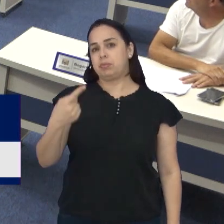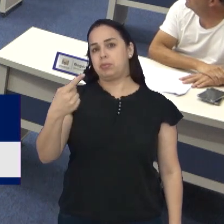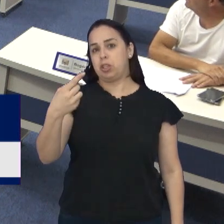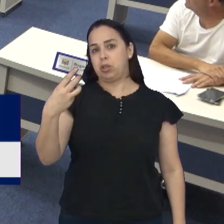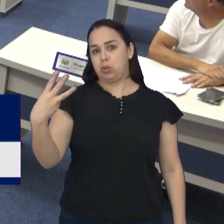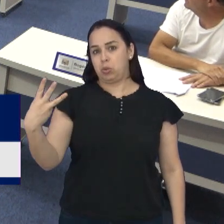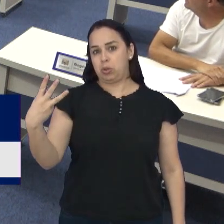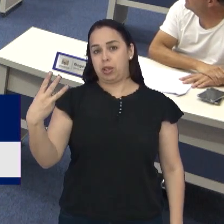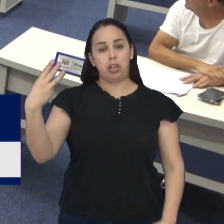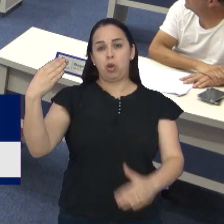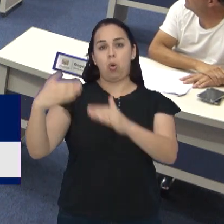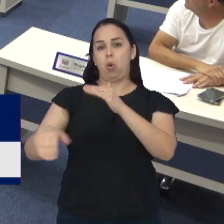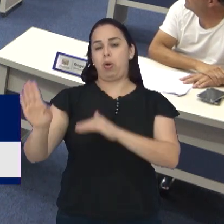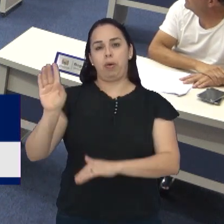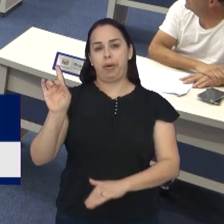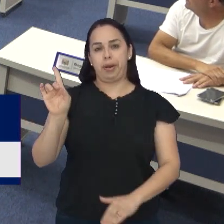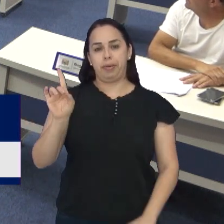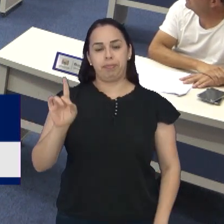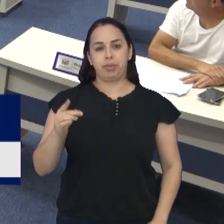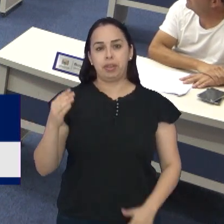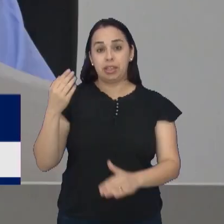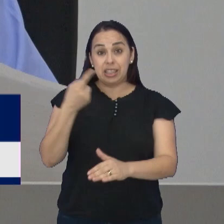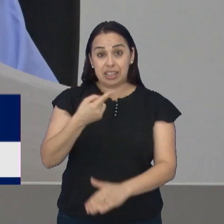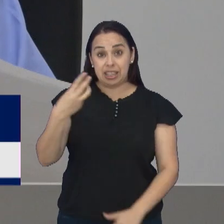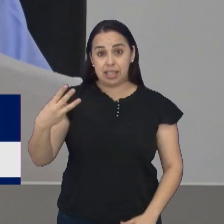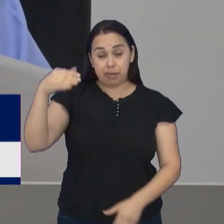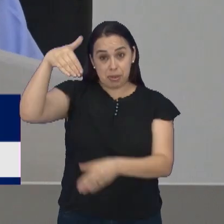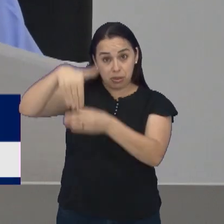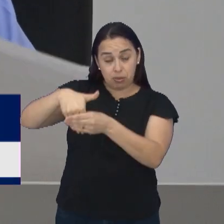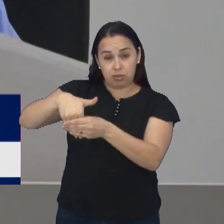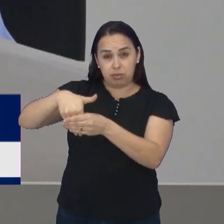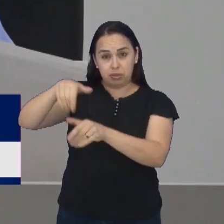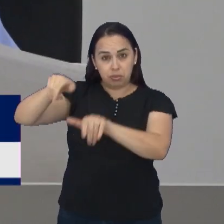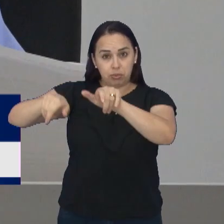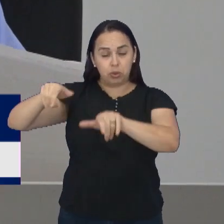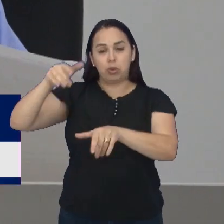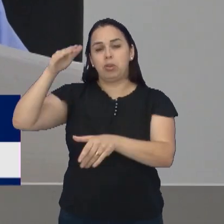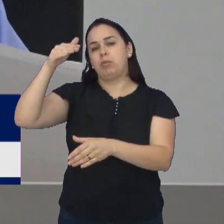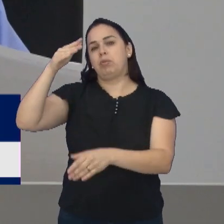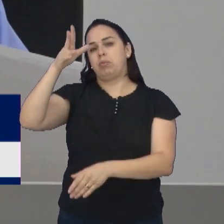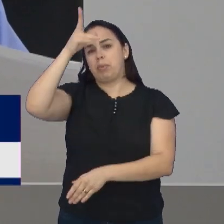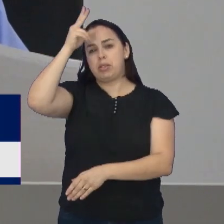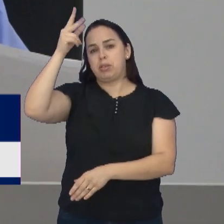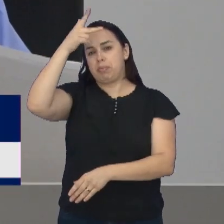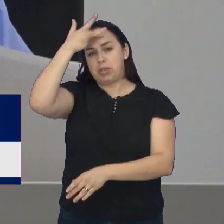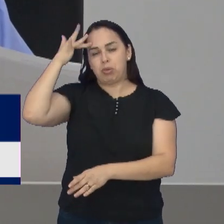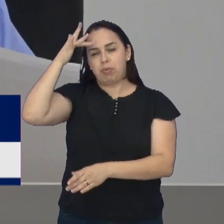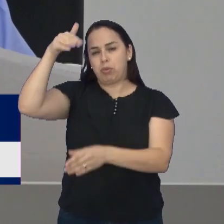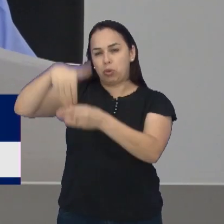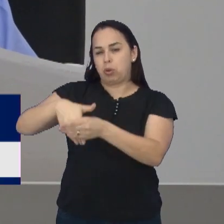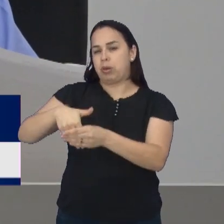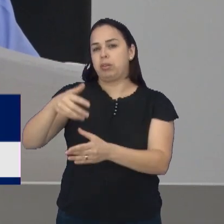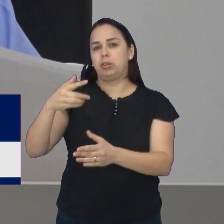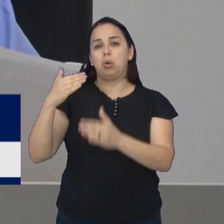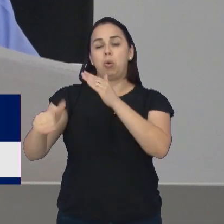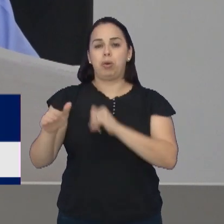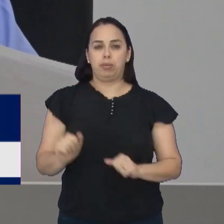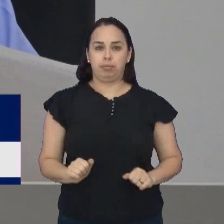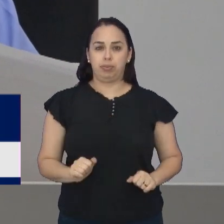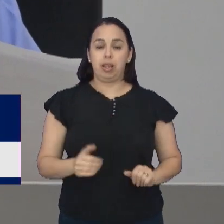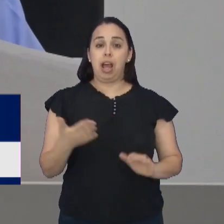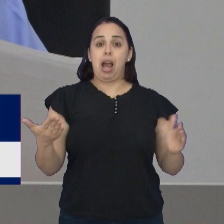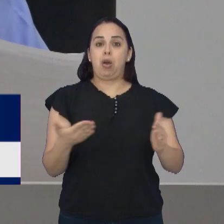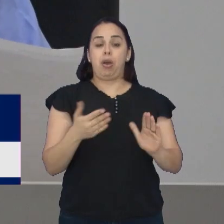13 votos contrários à emenda, senhor presidente. Com 13 votos contrários, a emenda está rejeitada. Em votação,